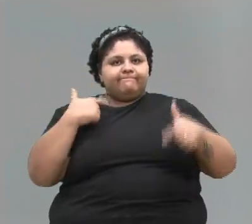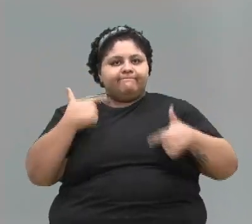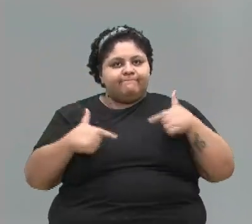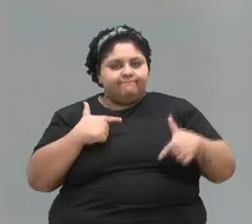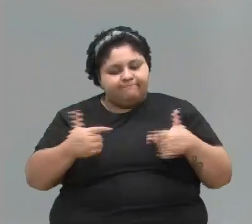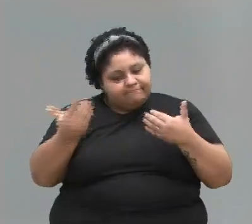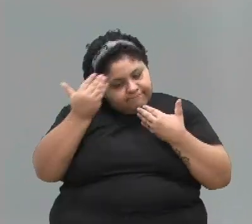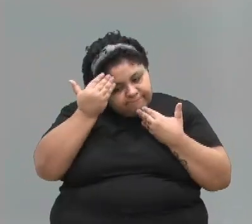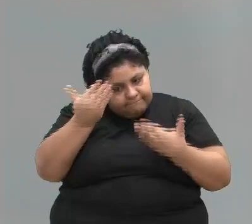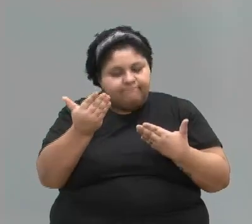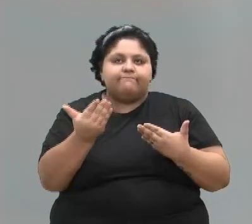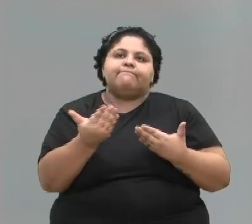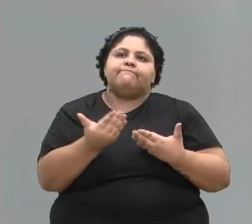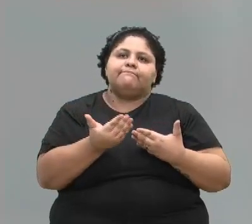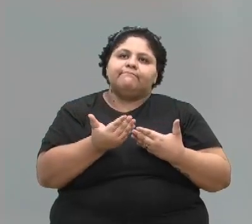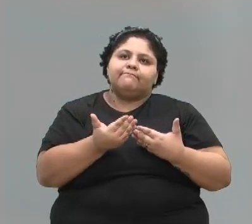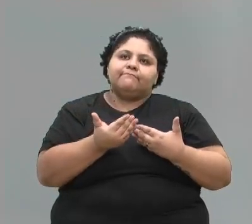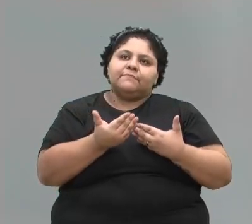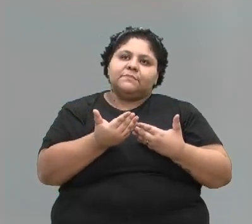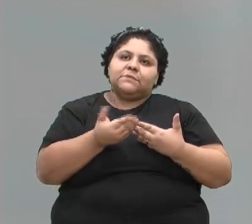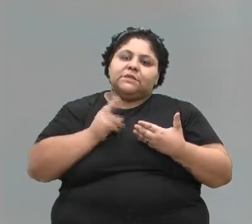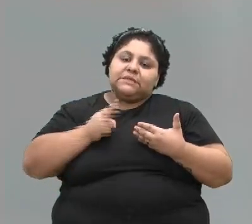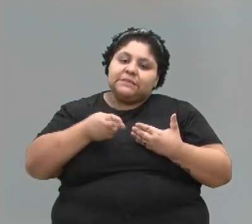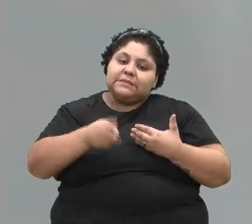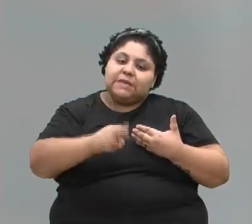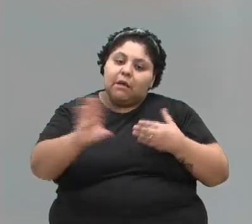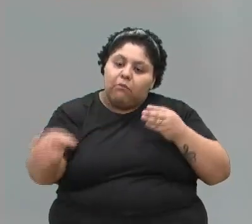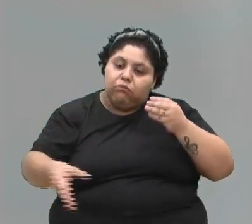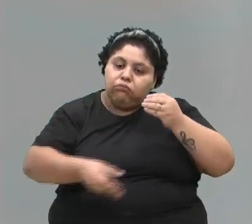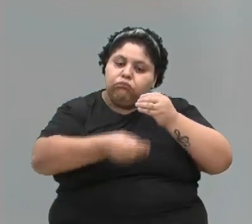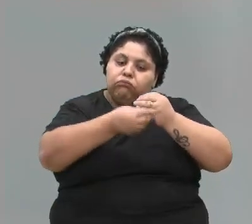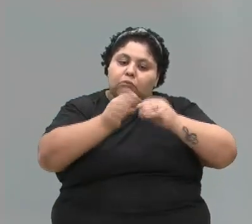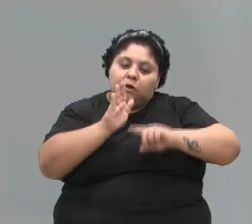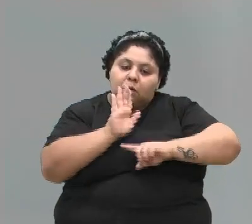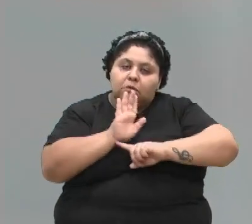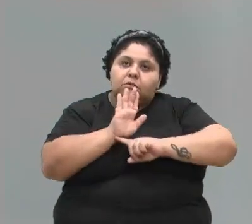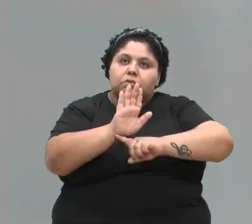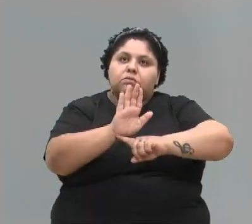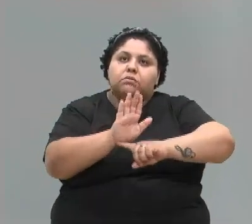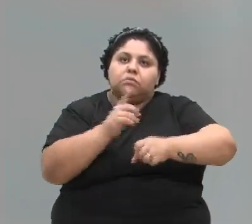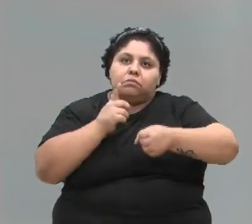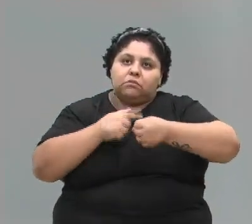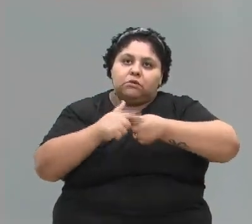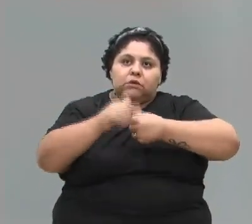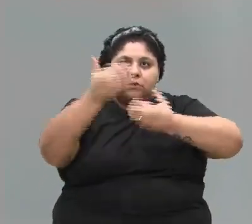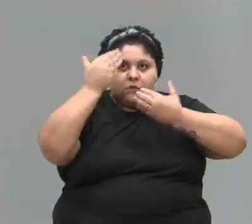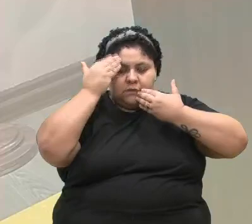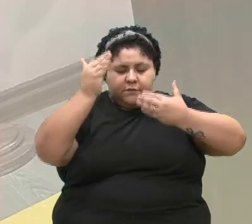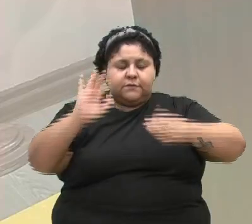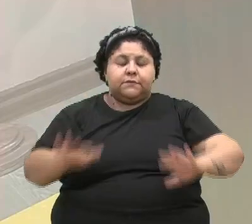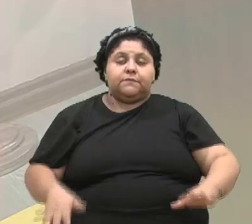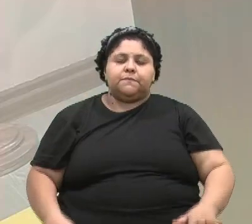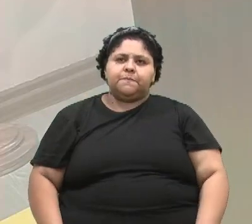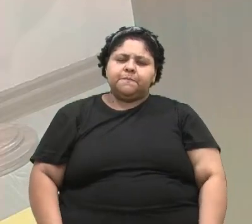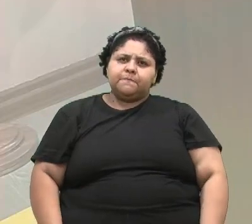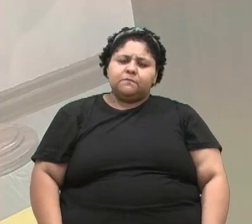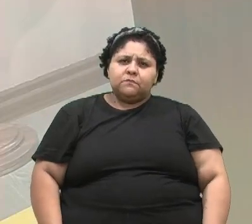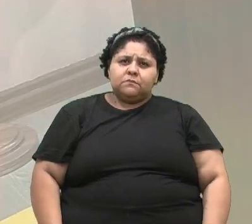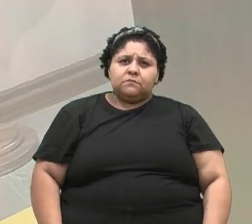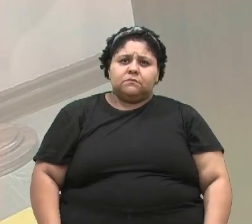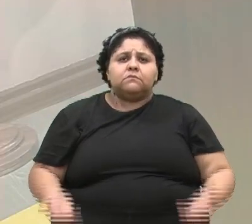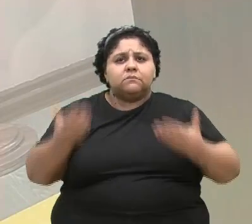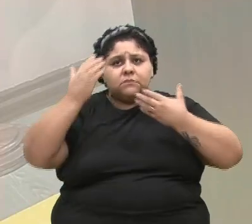obrigado pelo seu trabalho buscando as emendas, que vão ajudar bastante a nossa cidade. Muito obrigado, vereador Renato. Obrigado, vereadorado.